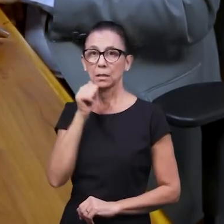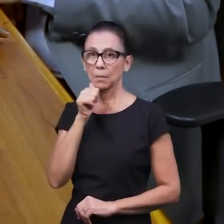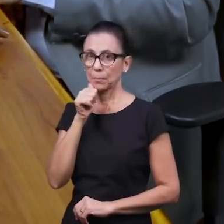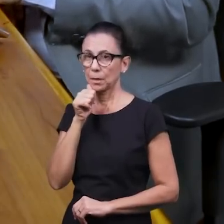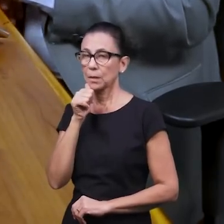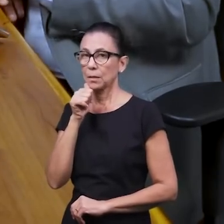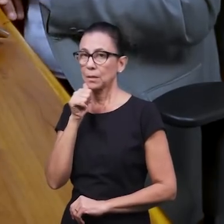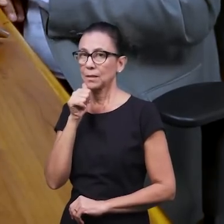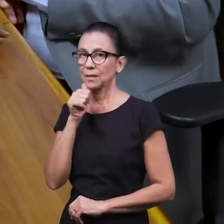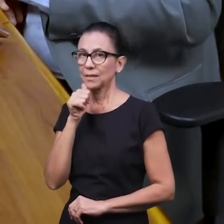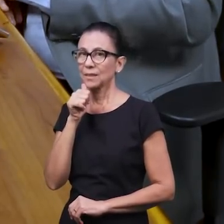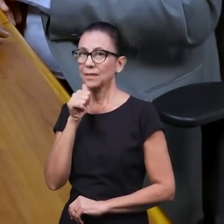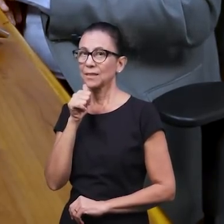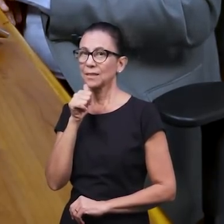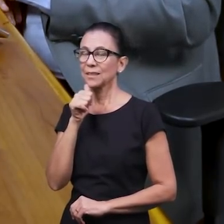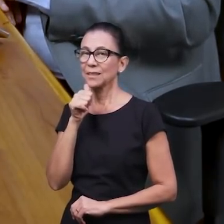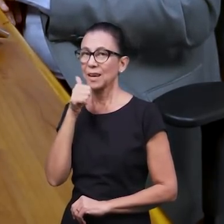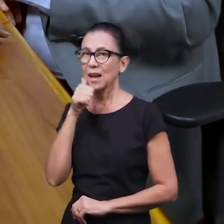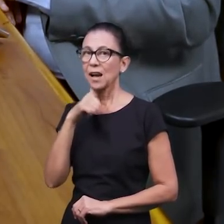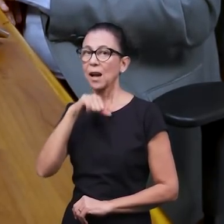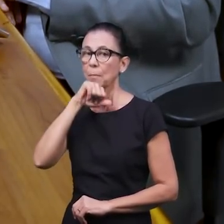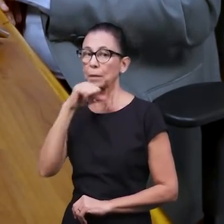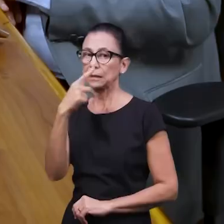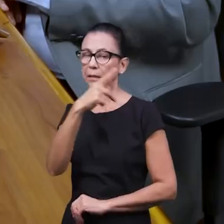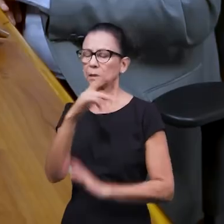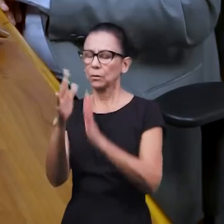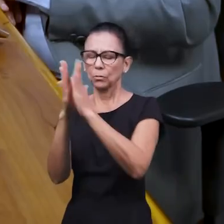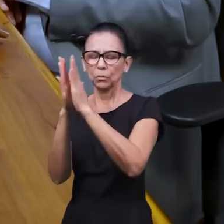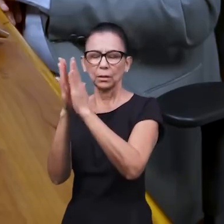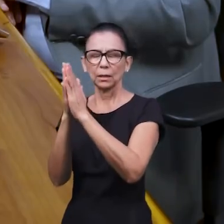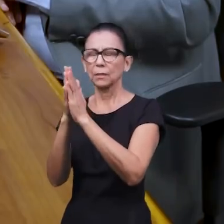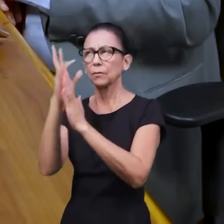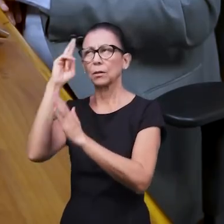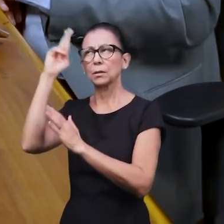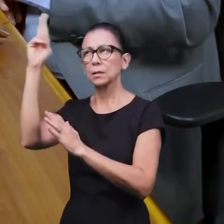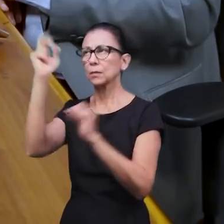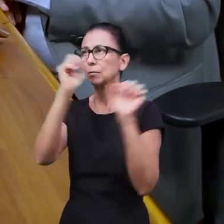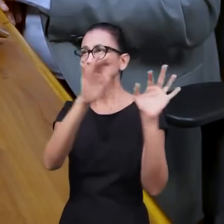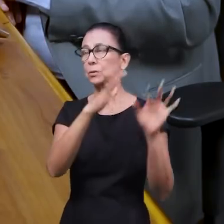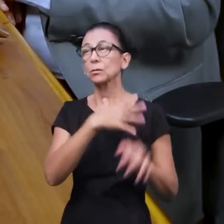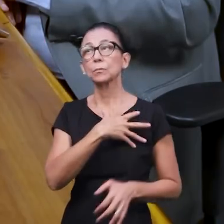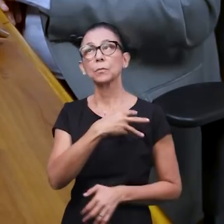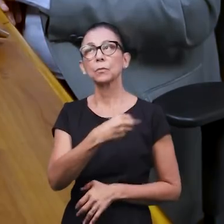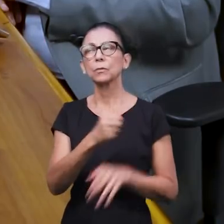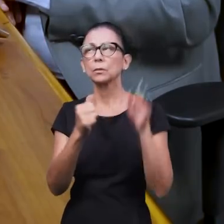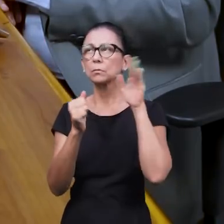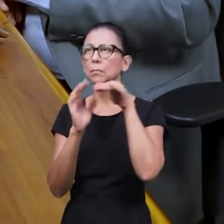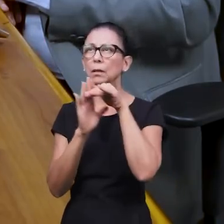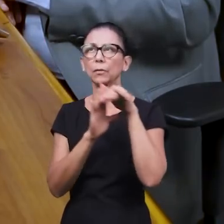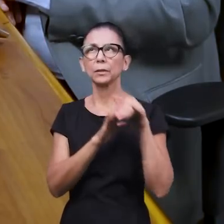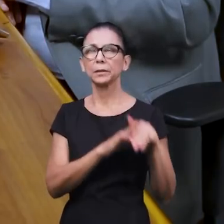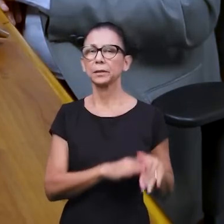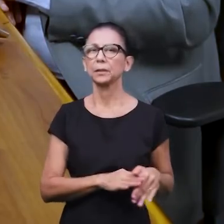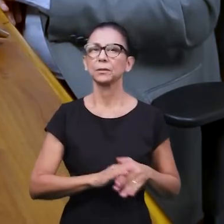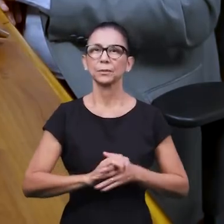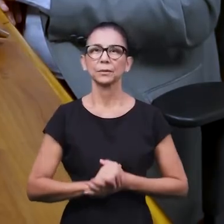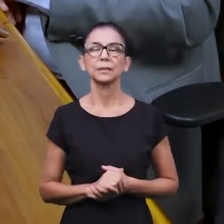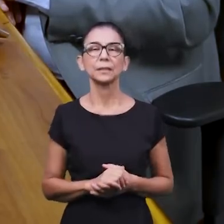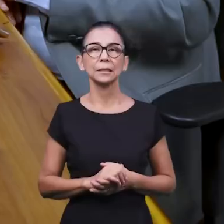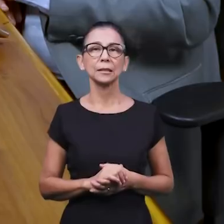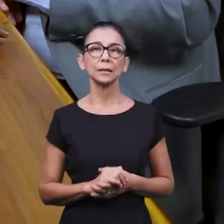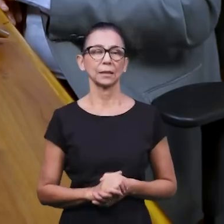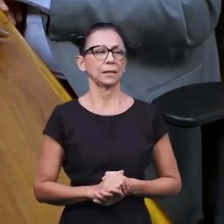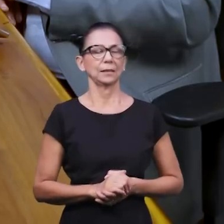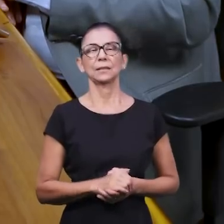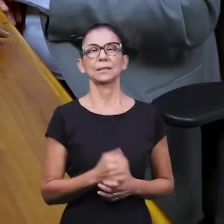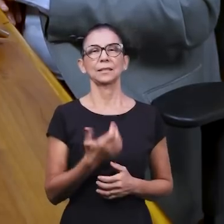ele. Olha só como a experiência dura como essa, né? Esse rapaz, um dia ele não entendia porque não fazia